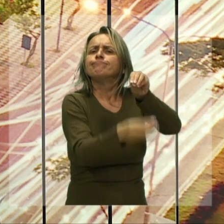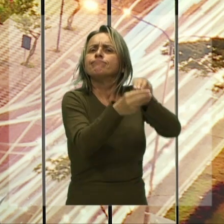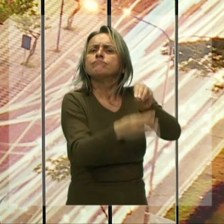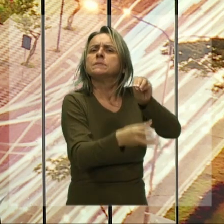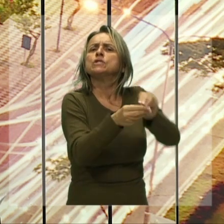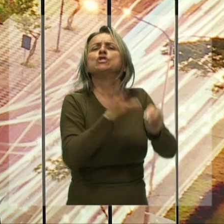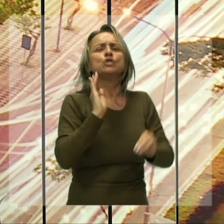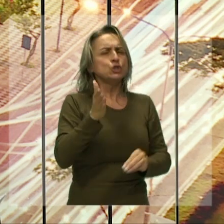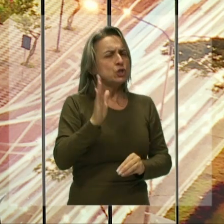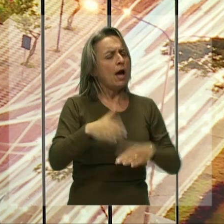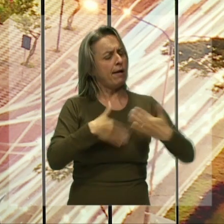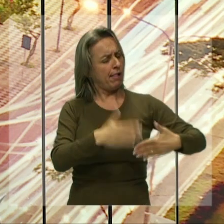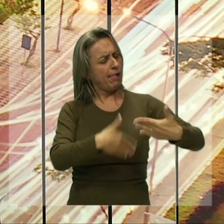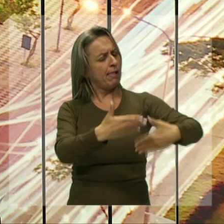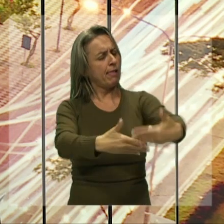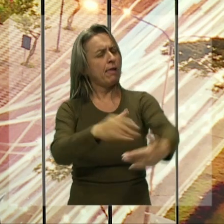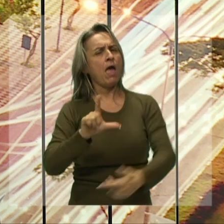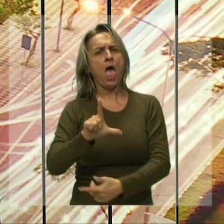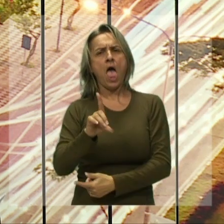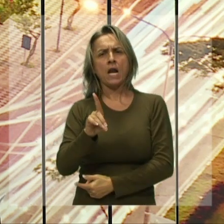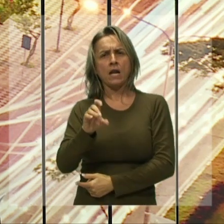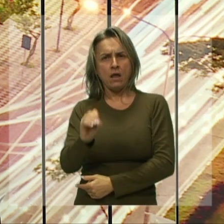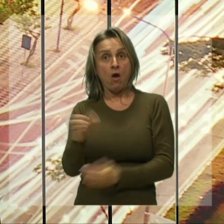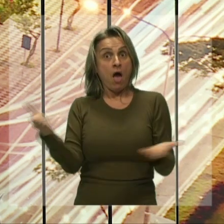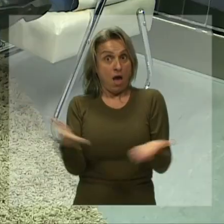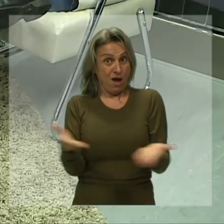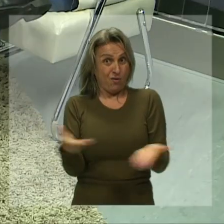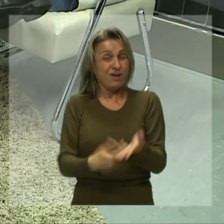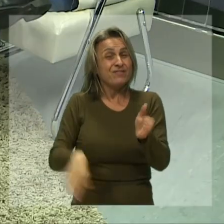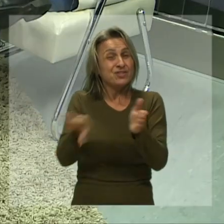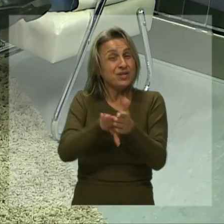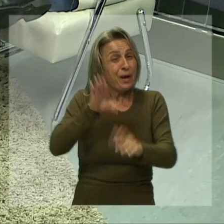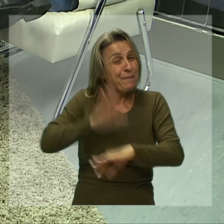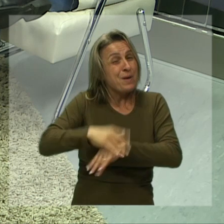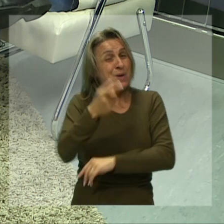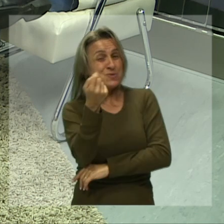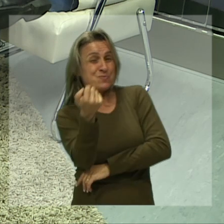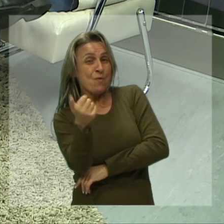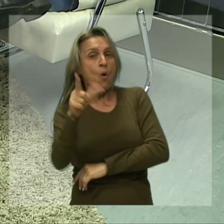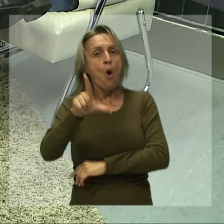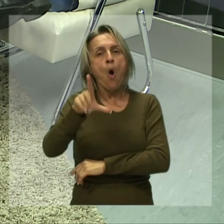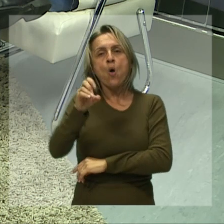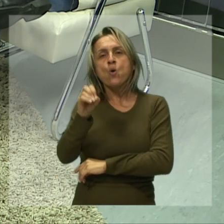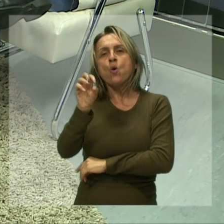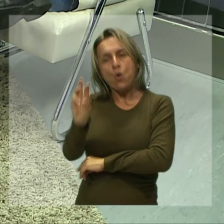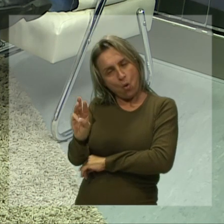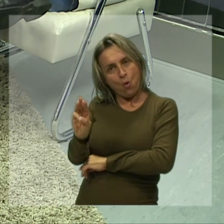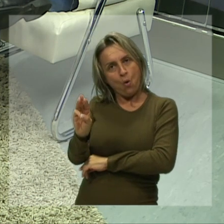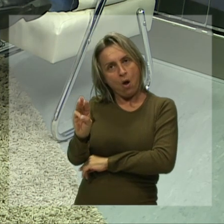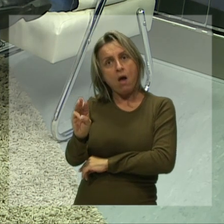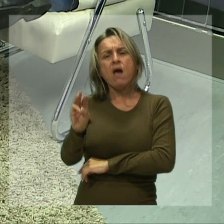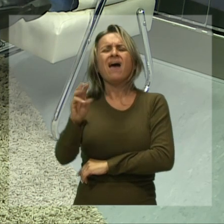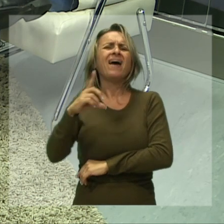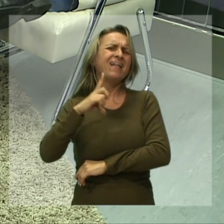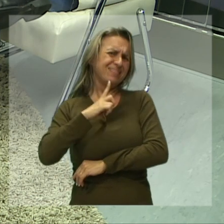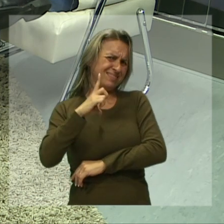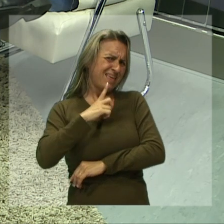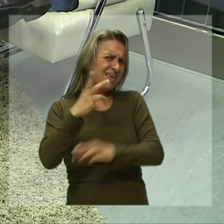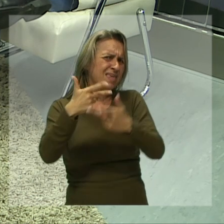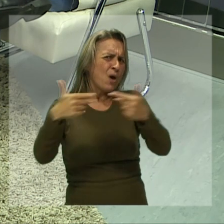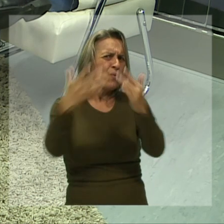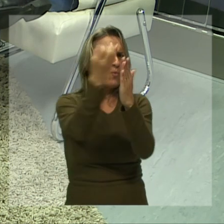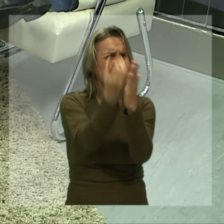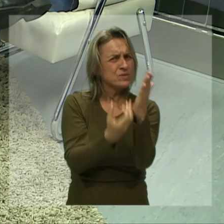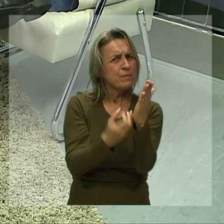LDO, agora vem mais uma remessa para a LOA também. Tem algum remanejamento orçamentário que o senhor